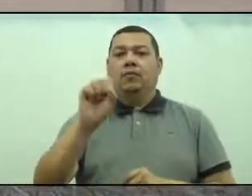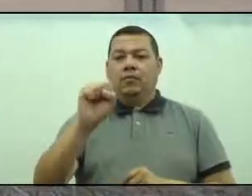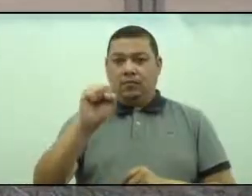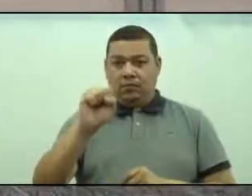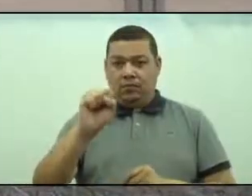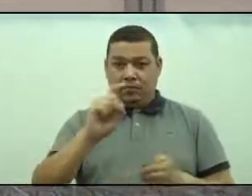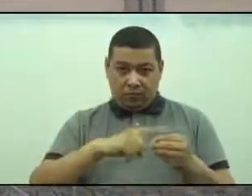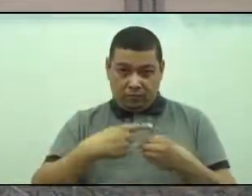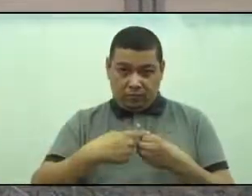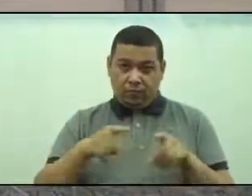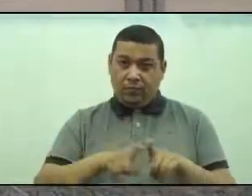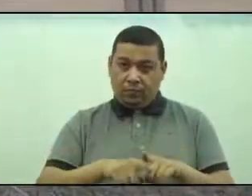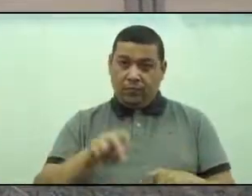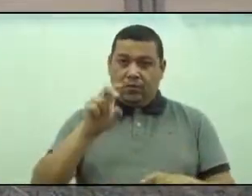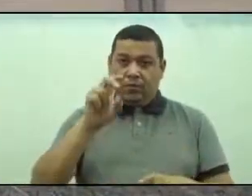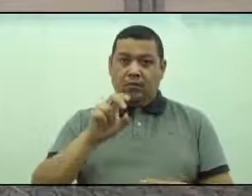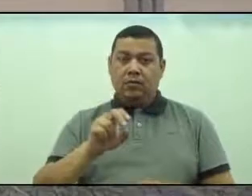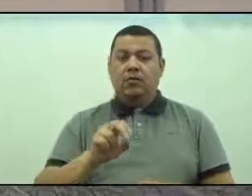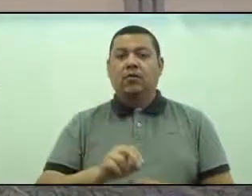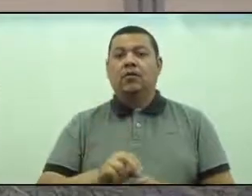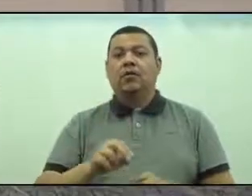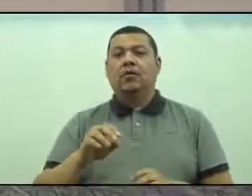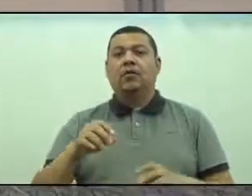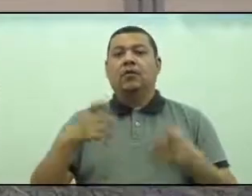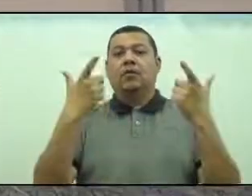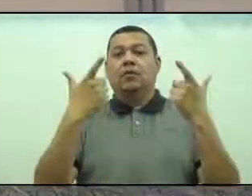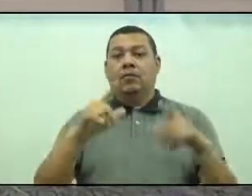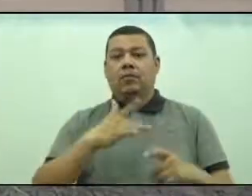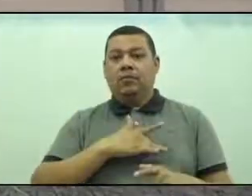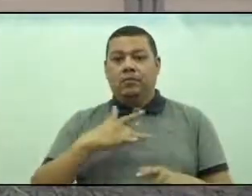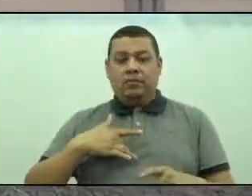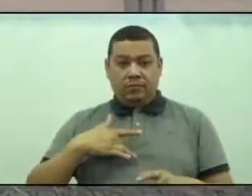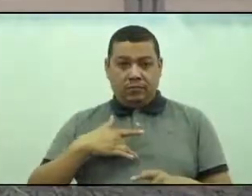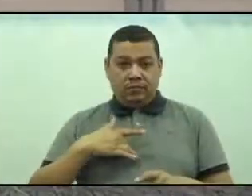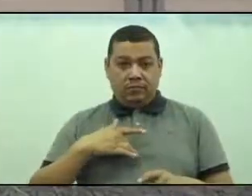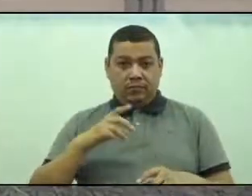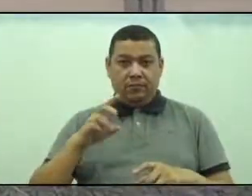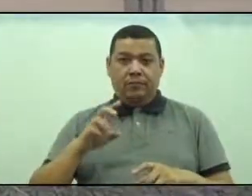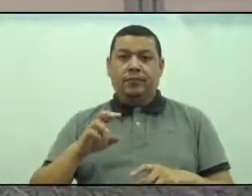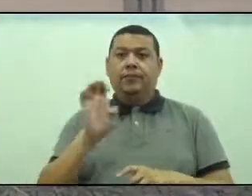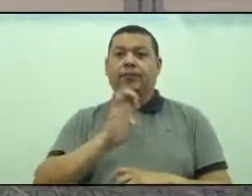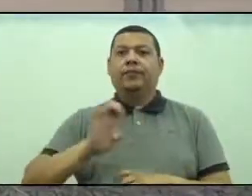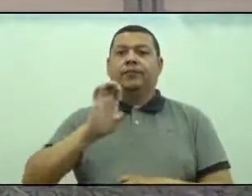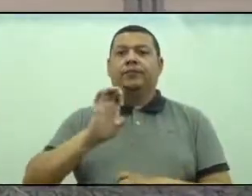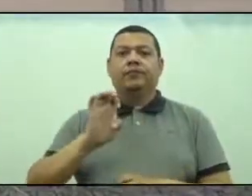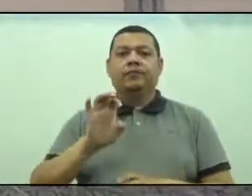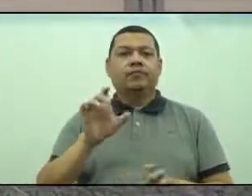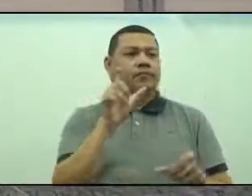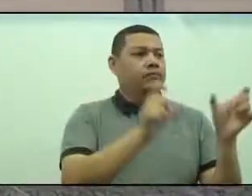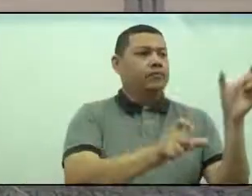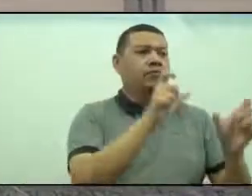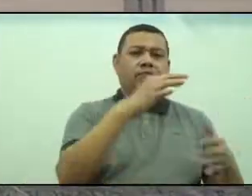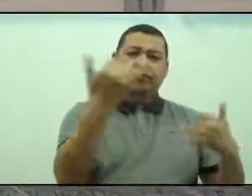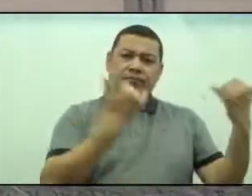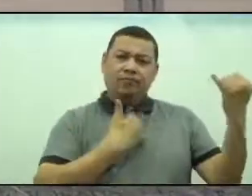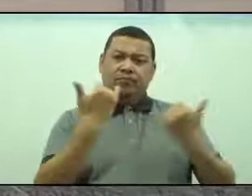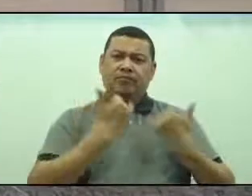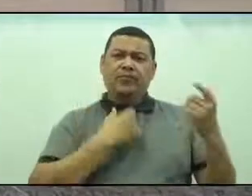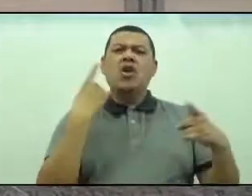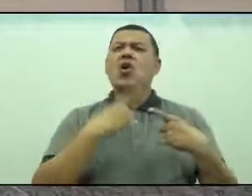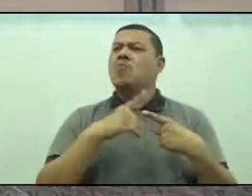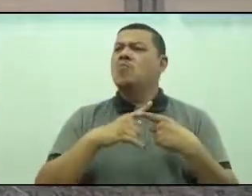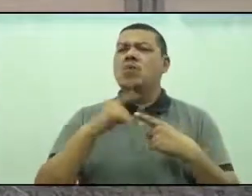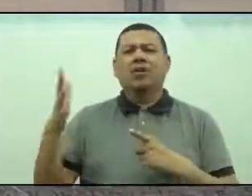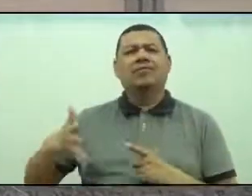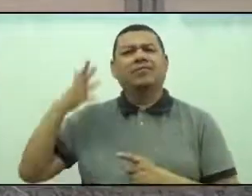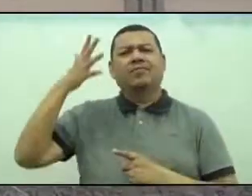de saúde do estado. Aí o senhor disse, às vezes as pessoas nos perguntam, né, em relação aos questionamentos, por que que a gente usa tanto a tribuna